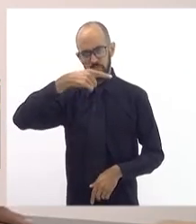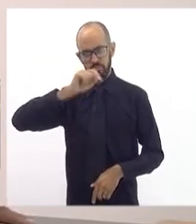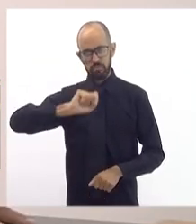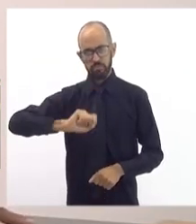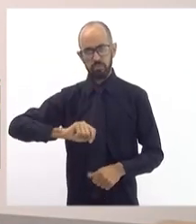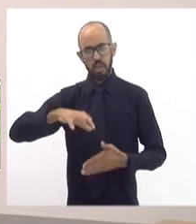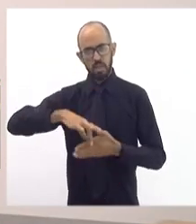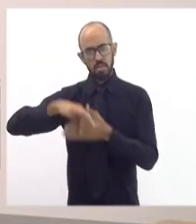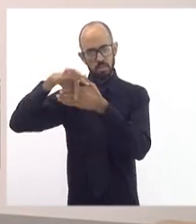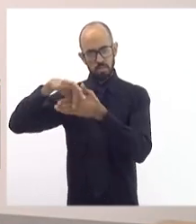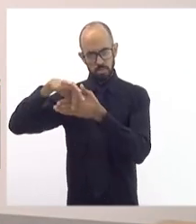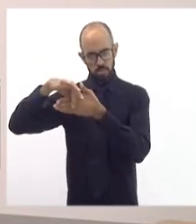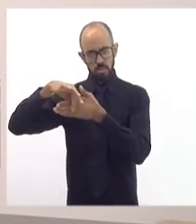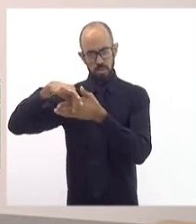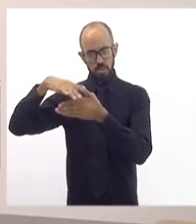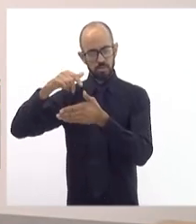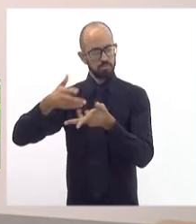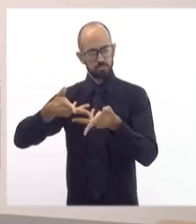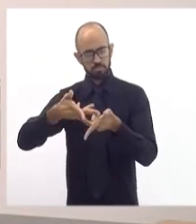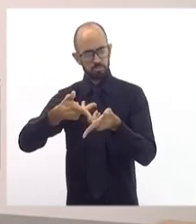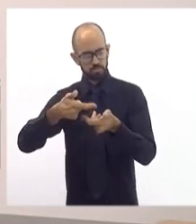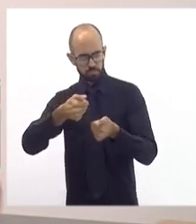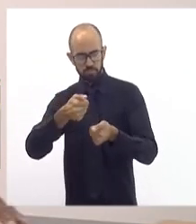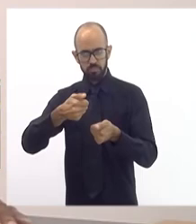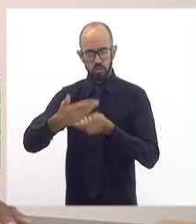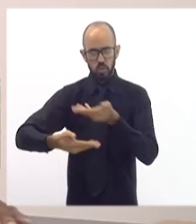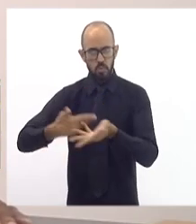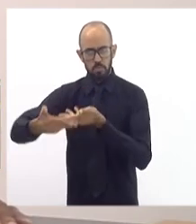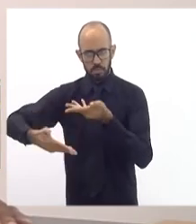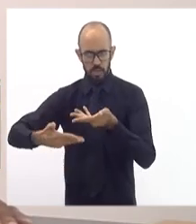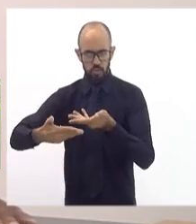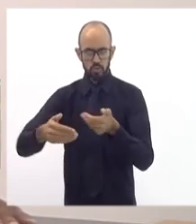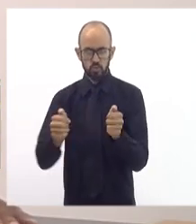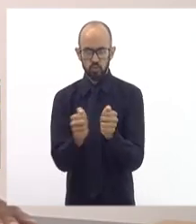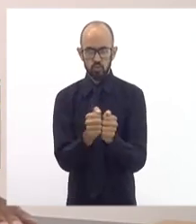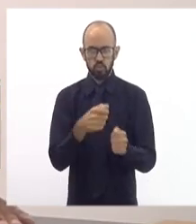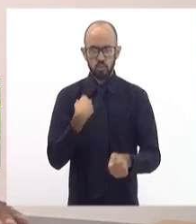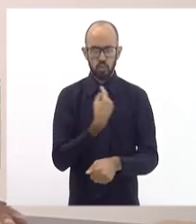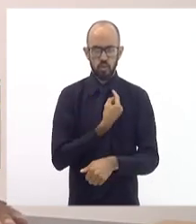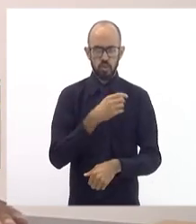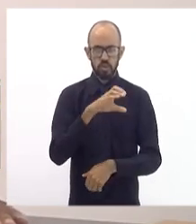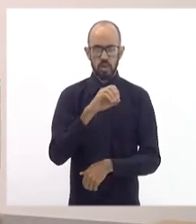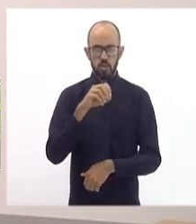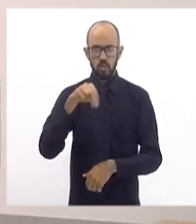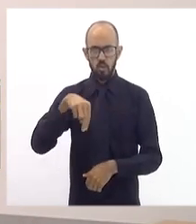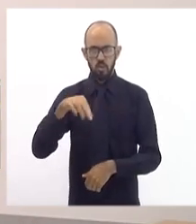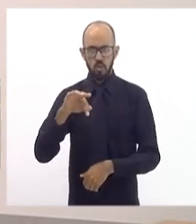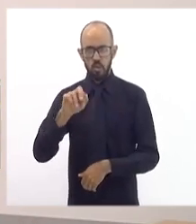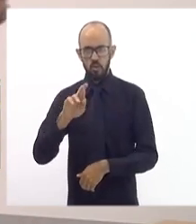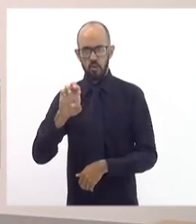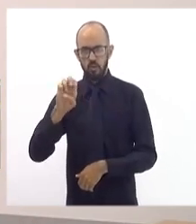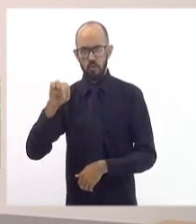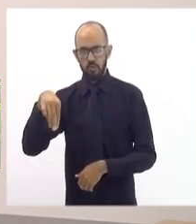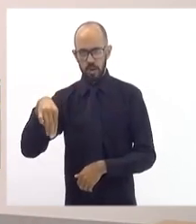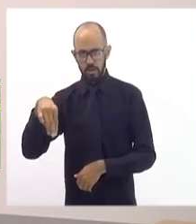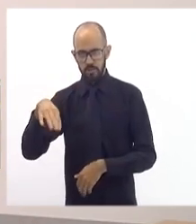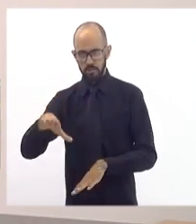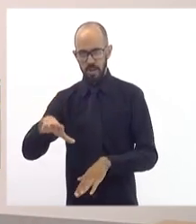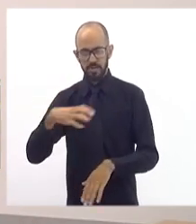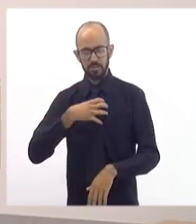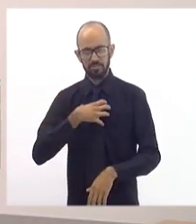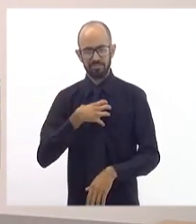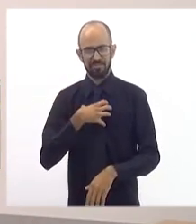sensacionais aí muitos dos quais é compartilham conosco dentro da conferir Brasil eu fico eu fico um tanto